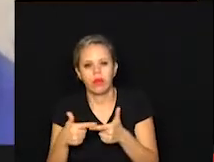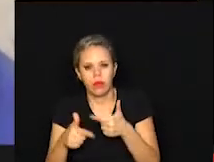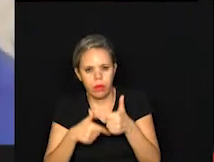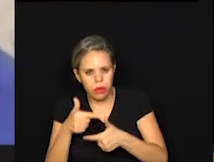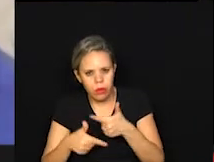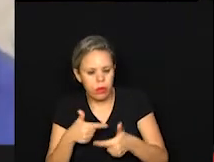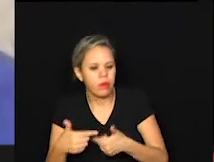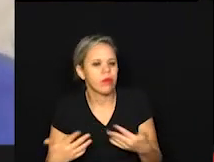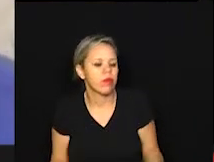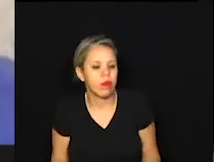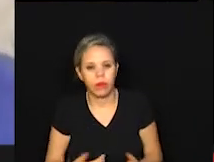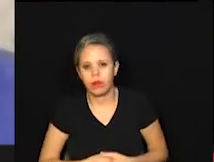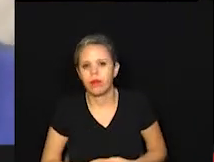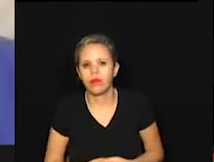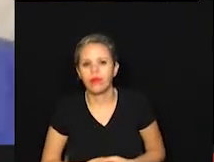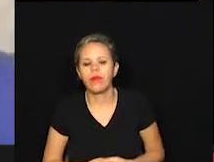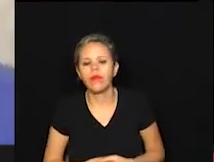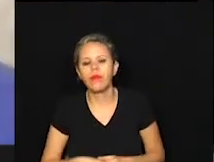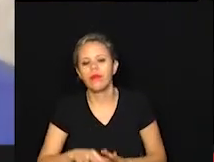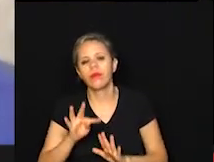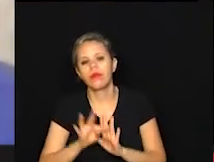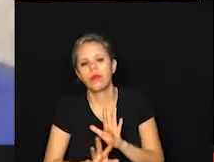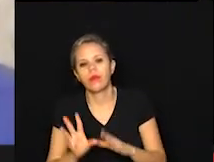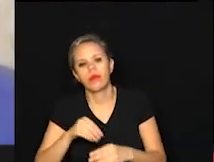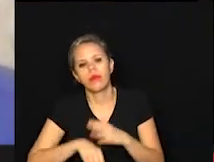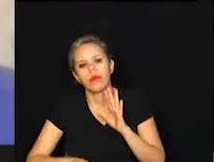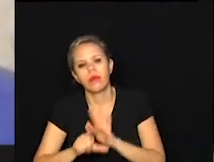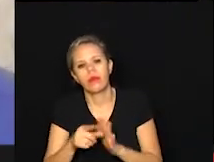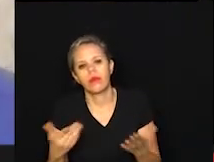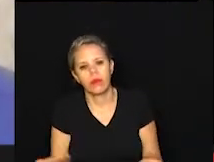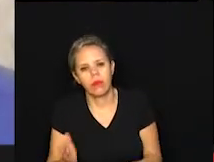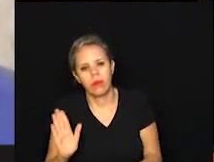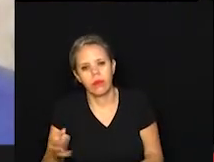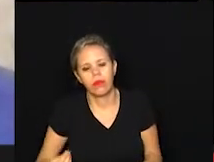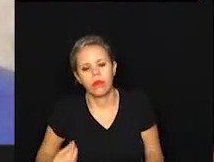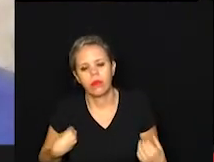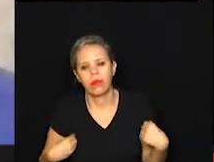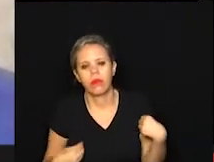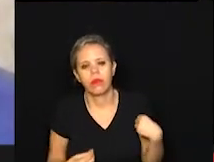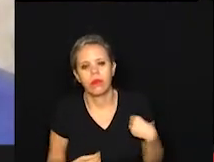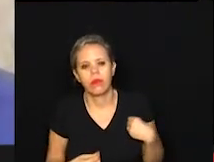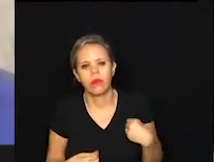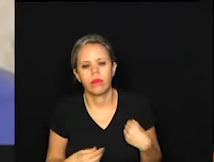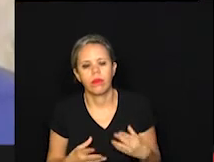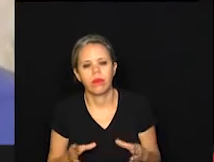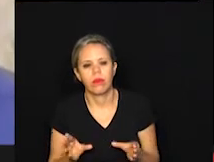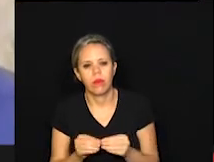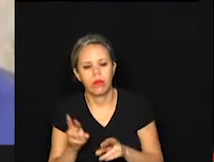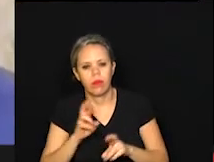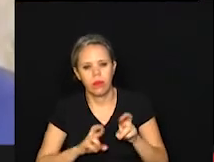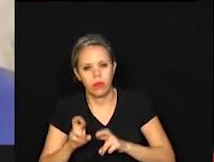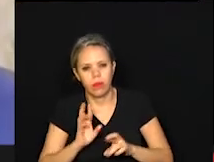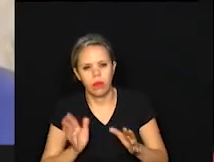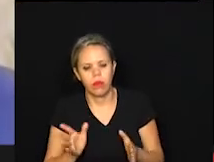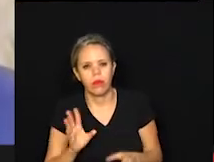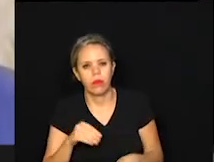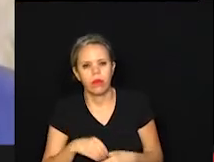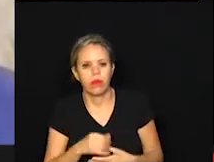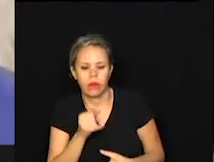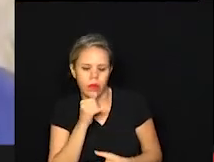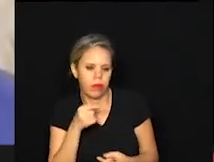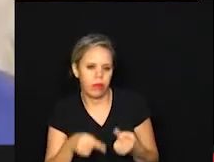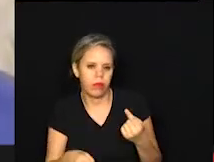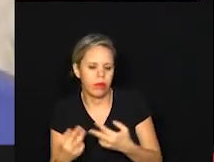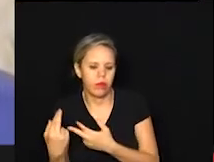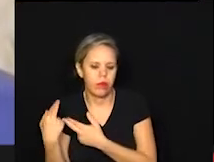dizer, o texto legal, e hoje ele já está prevendo essa fiscalização, de modo que não cabe